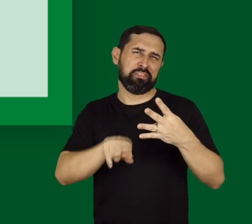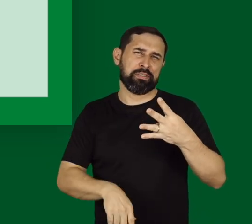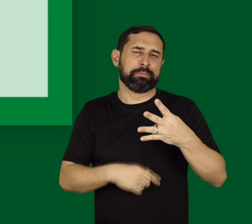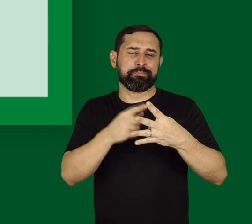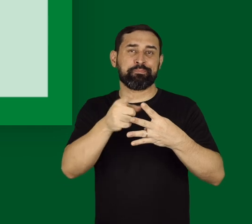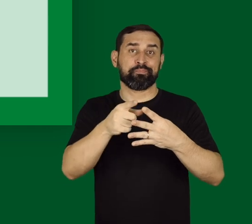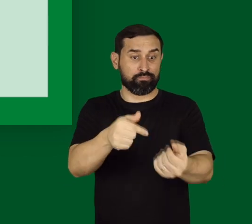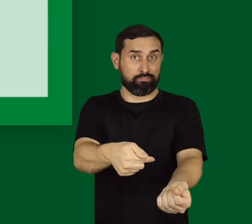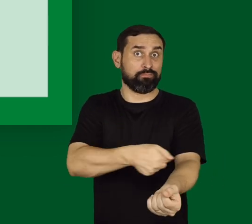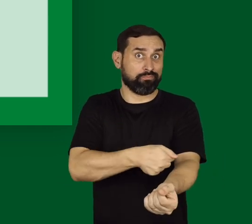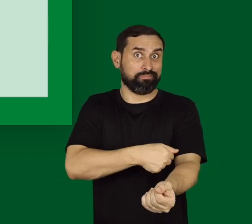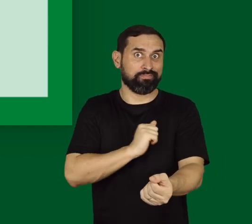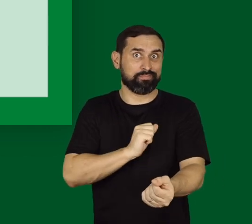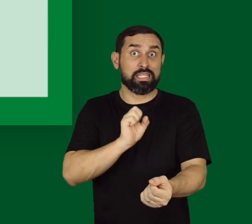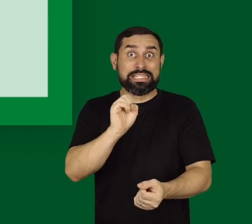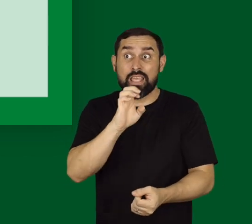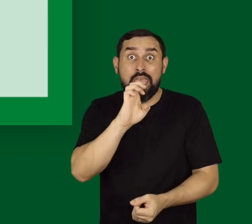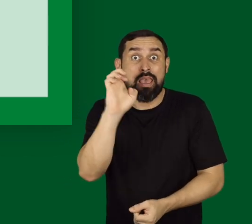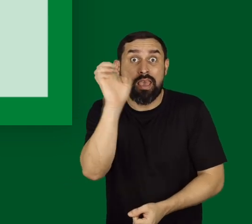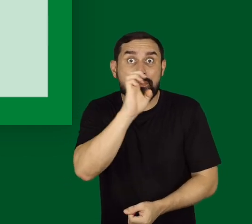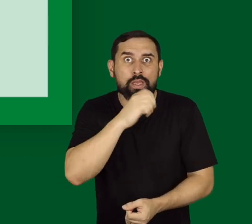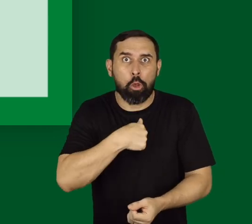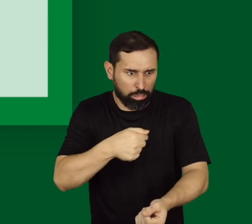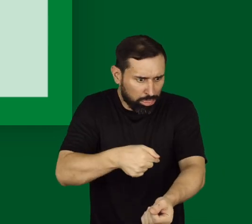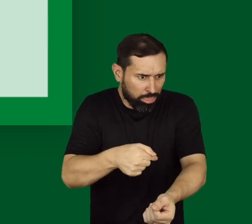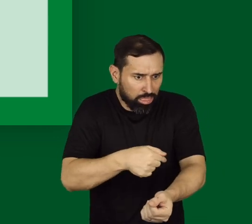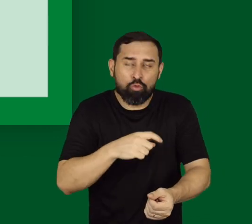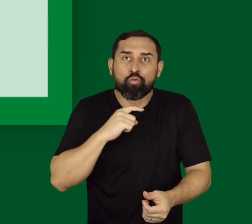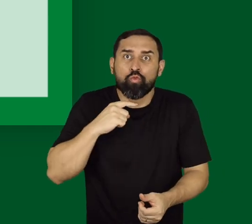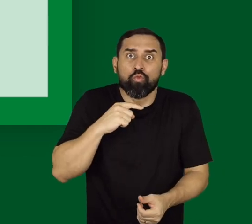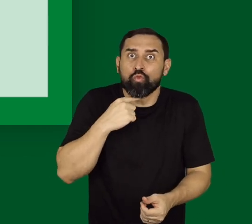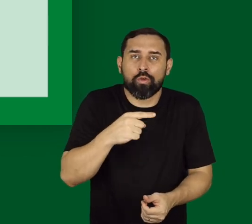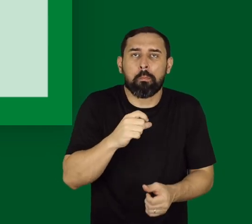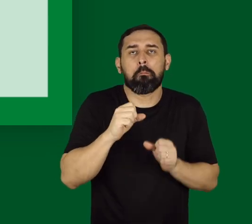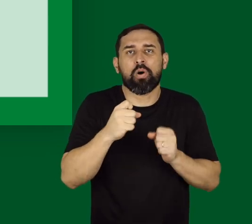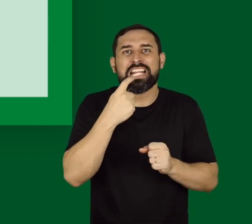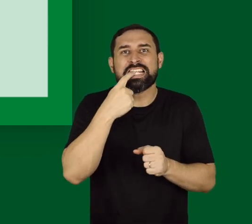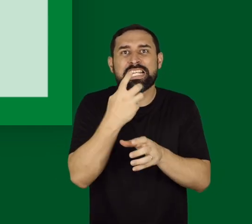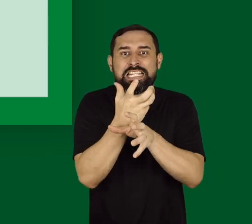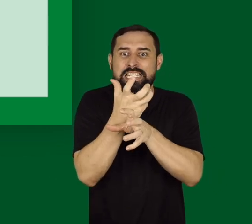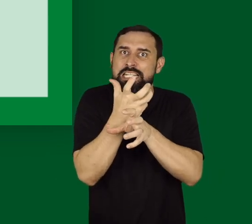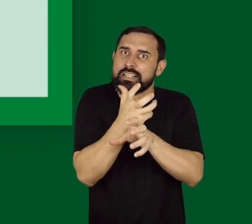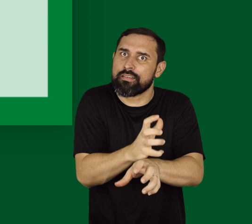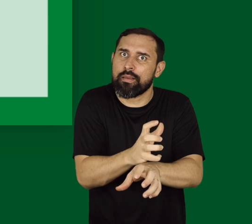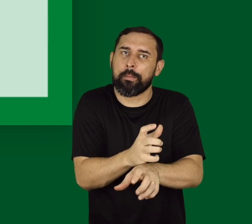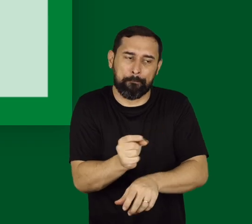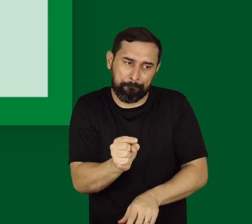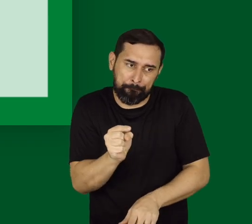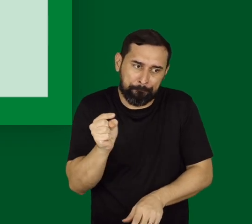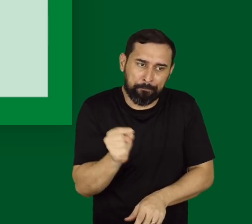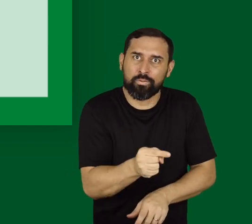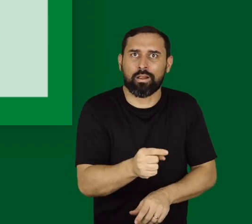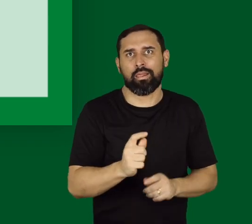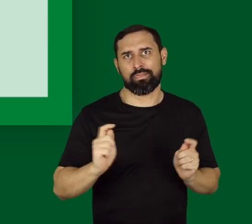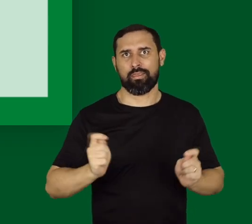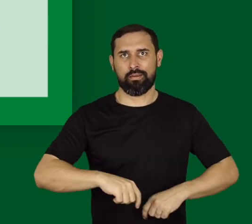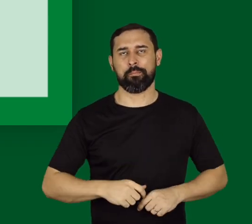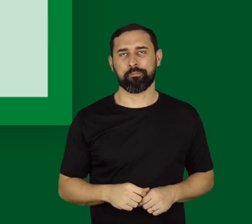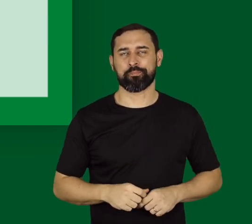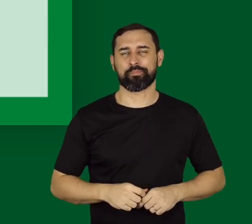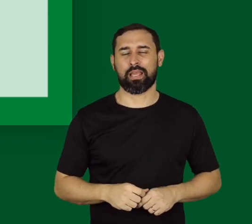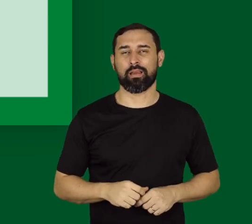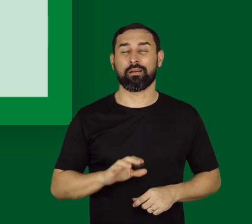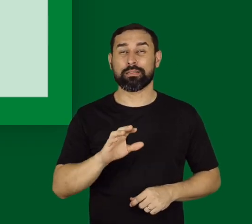tenta inicialmente a veia periférica. Numa situação de emergência, se você não conseguiu, você vai tentar a